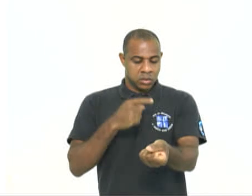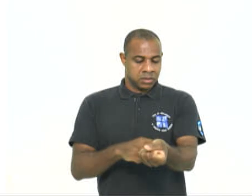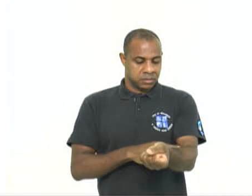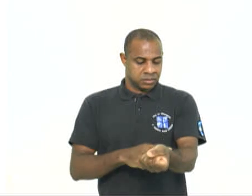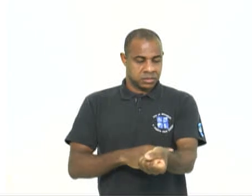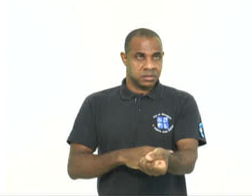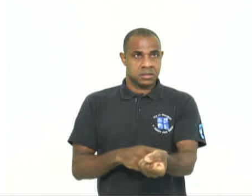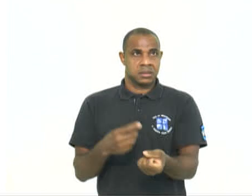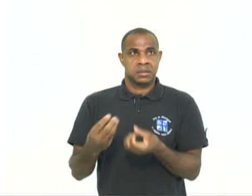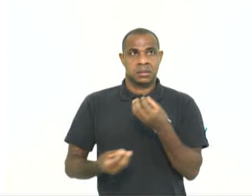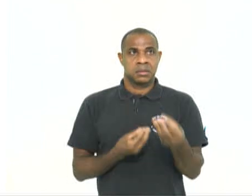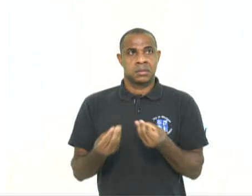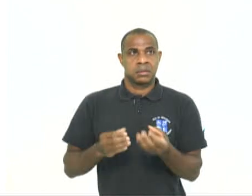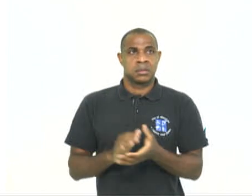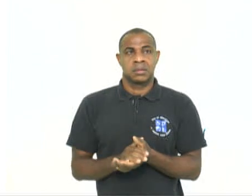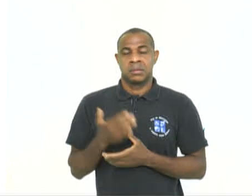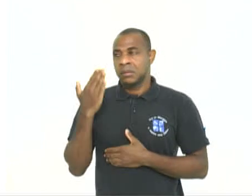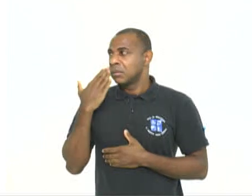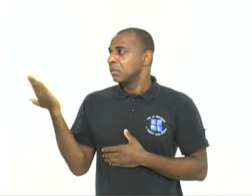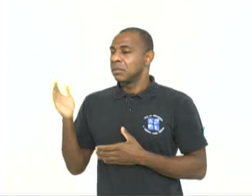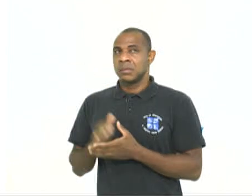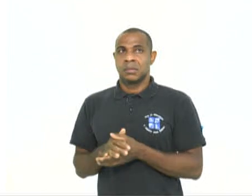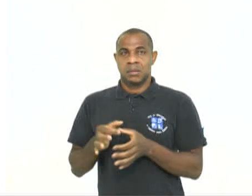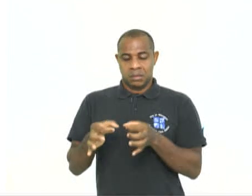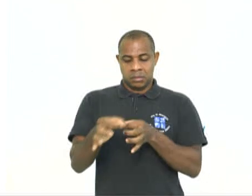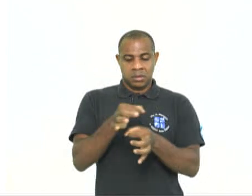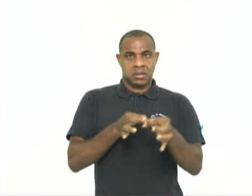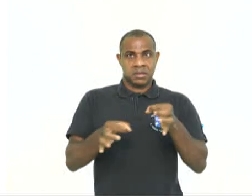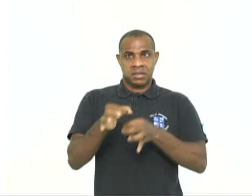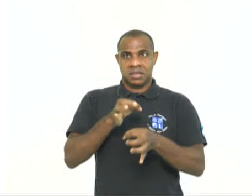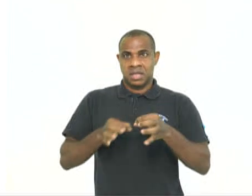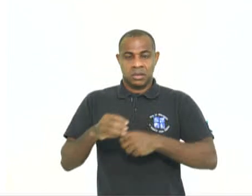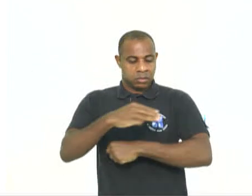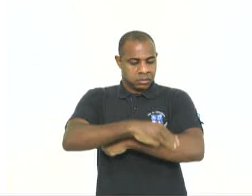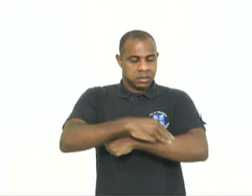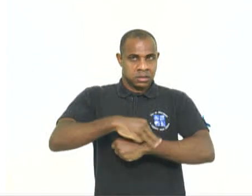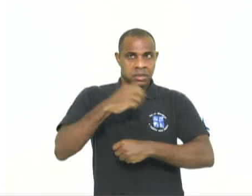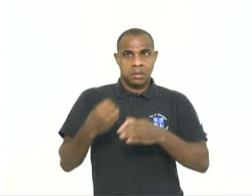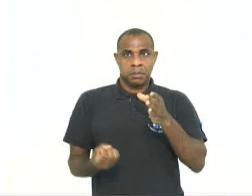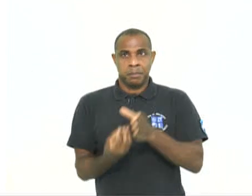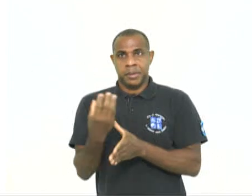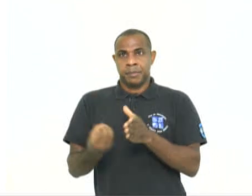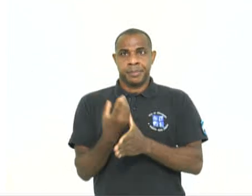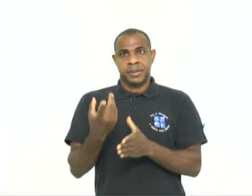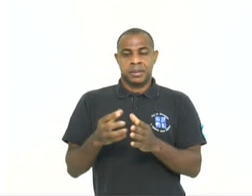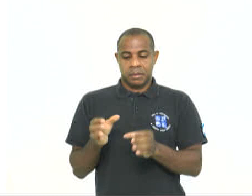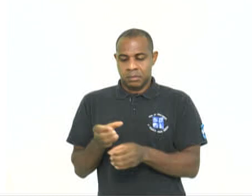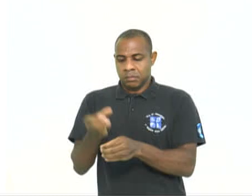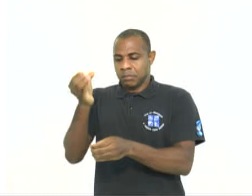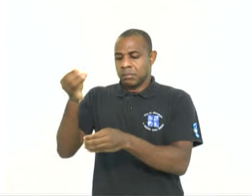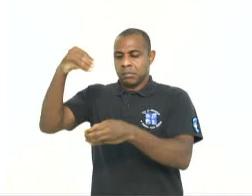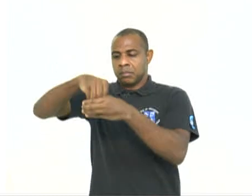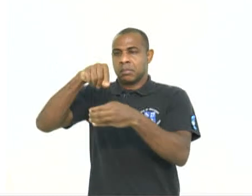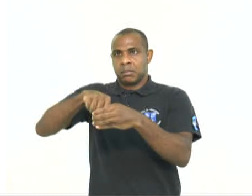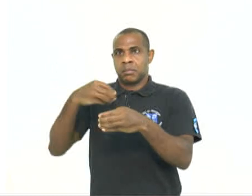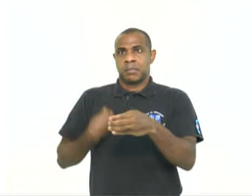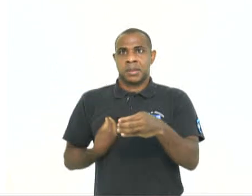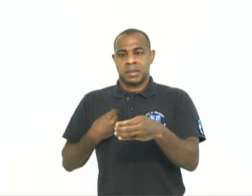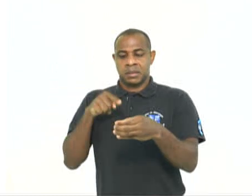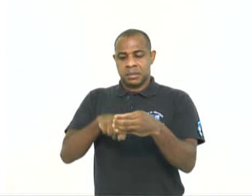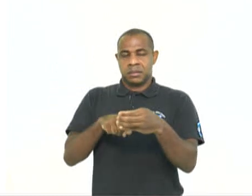dar as seguintes afirmativas ali. As células desses tecidos são produzidas a partir das células tronco adultas presentes na medula